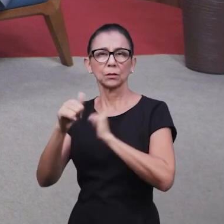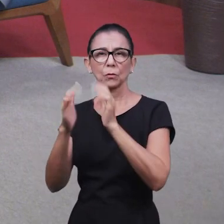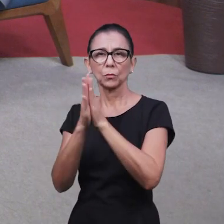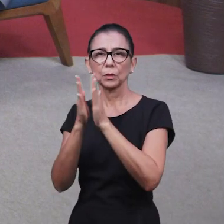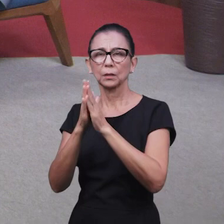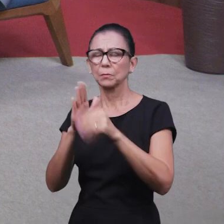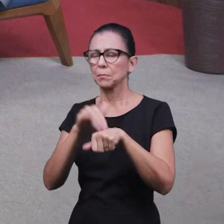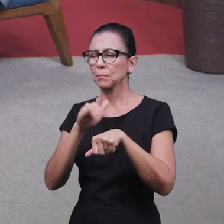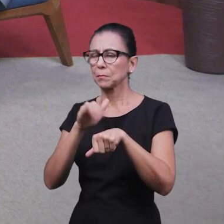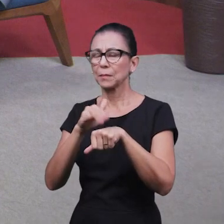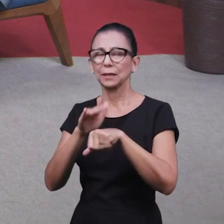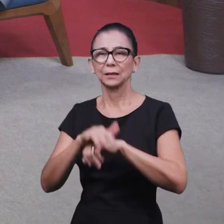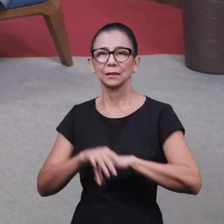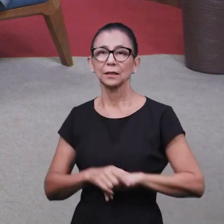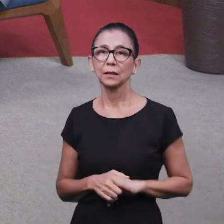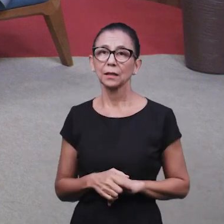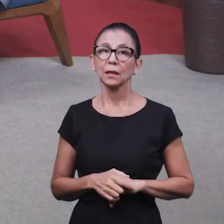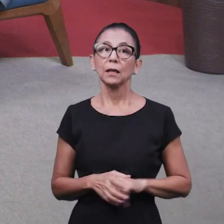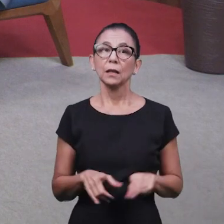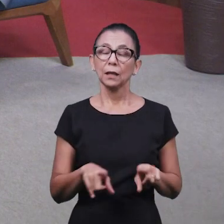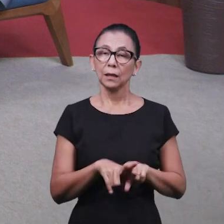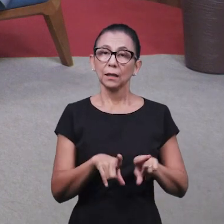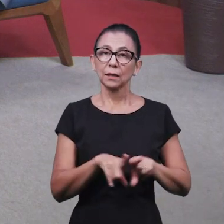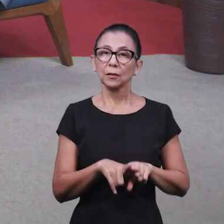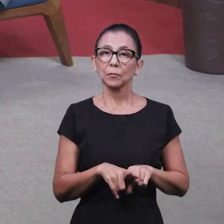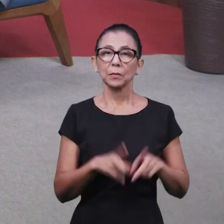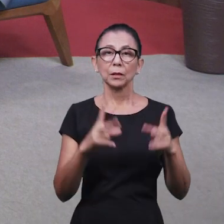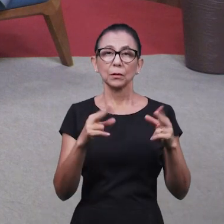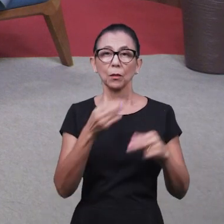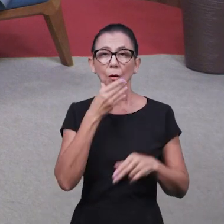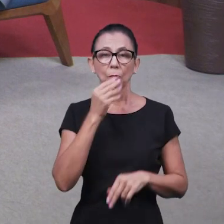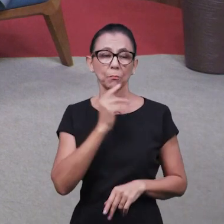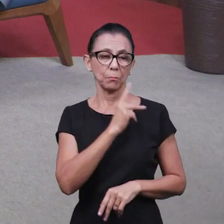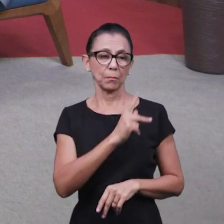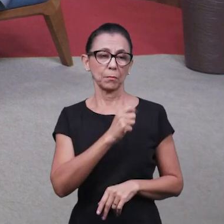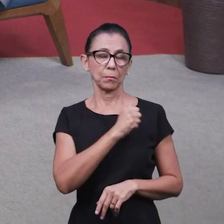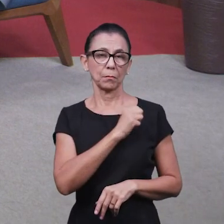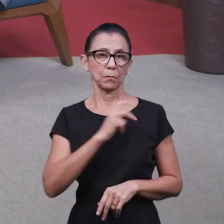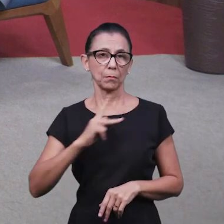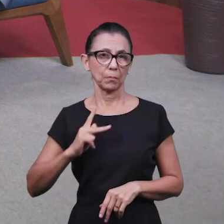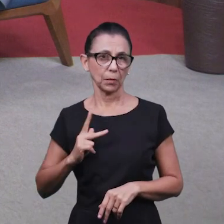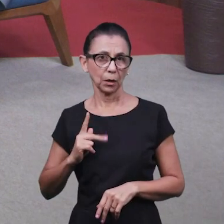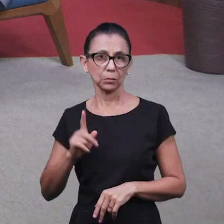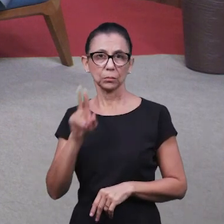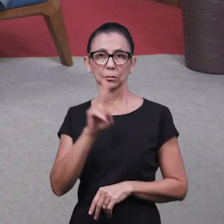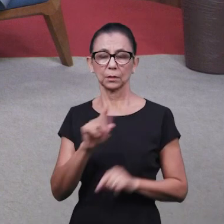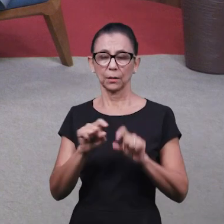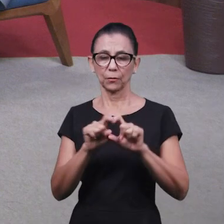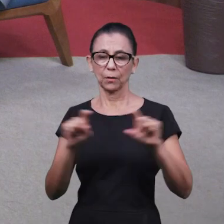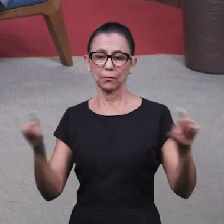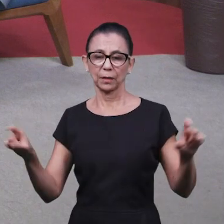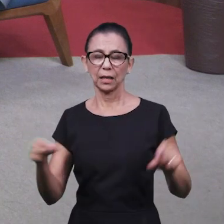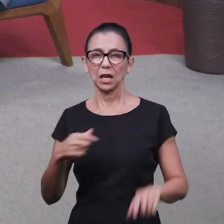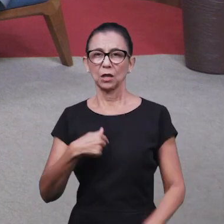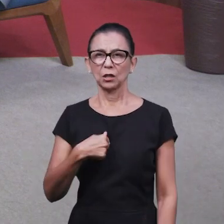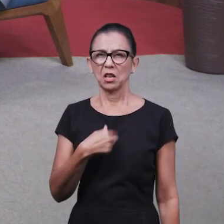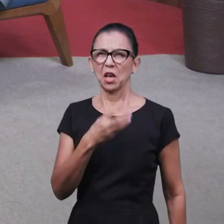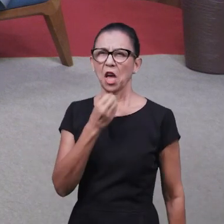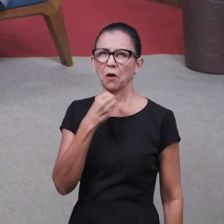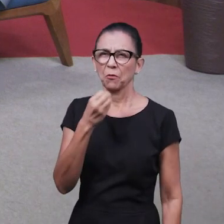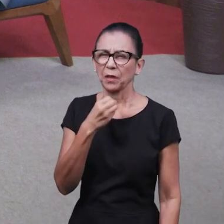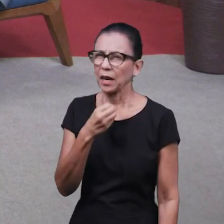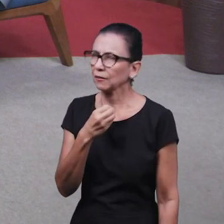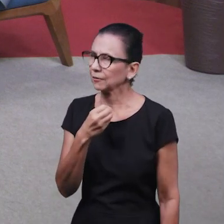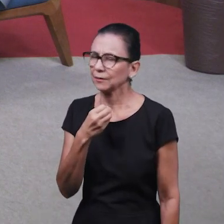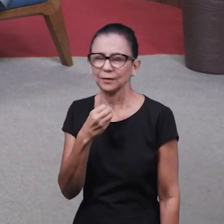buscamos mais. Era aquilo que acontecia até com o apóstolo Paulo. O apóstolo Paulo tinha uma expressão que ele usava, que ele dizia, quando eu estou fraco, aí é que eu sou